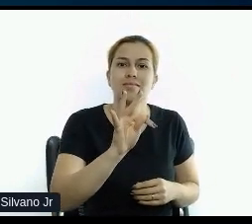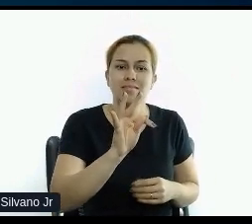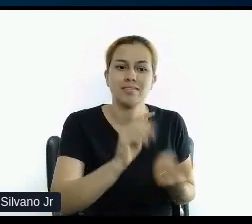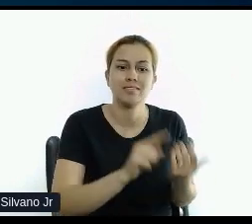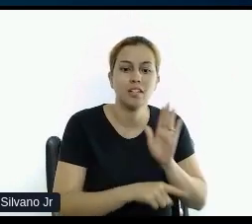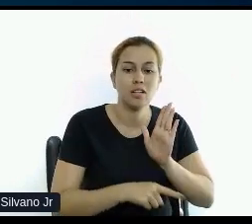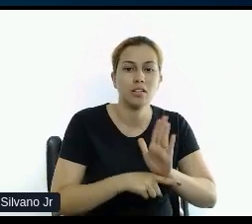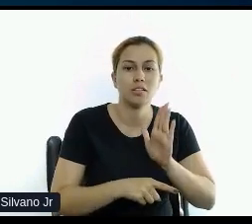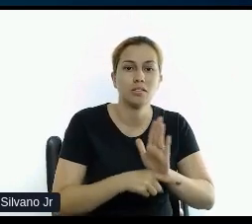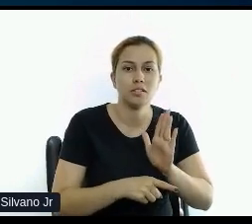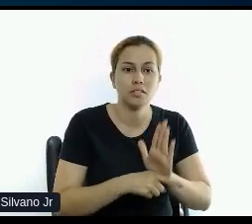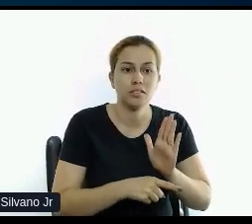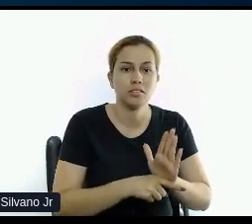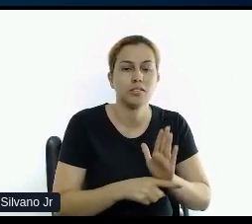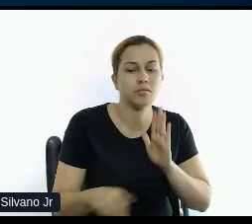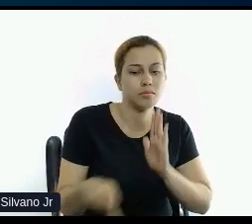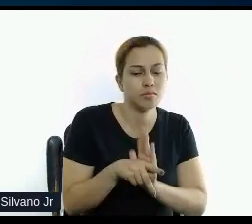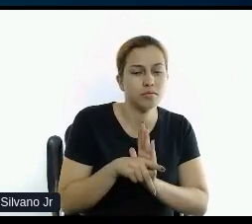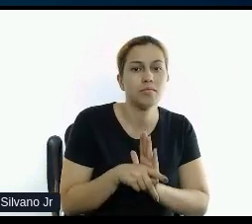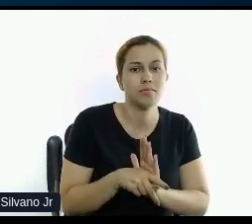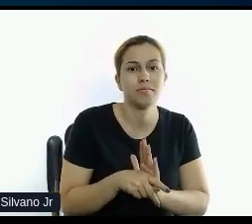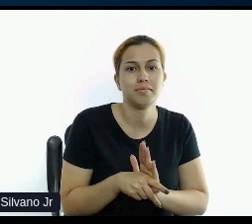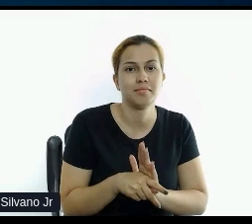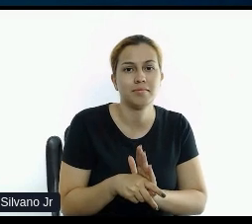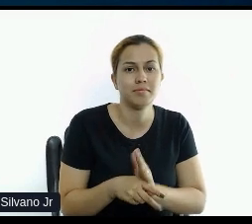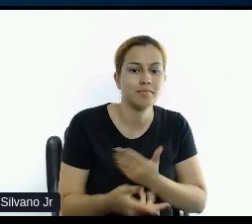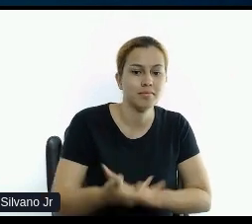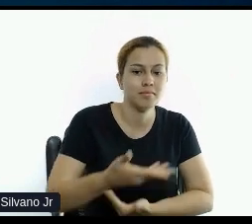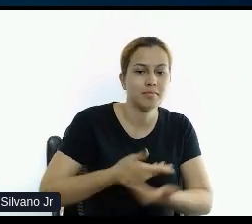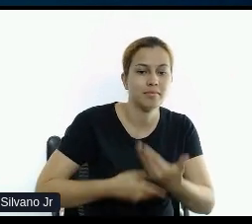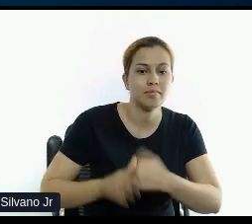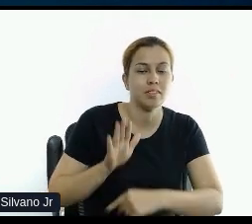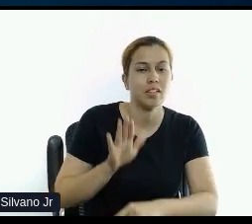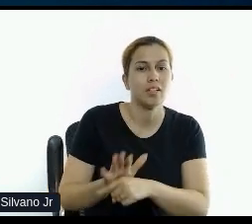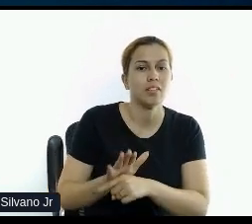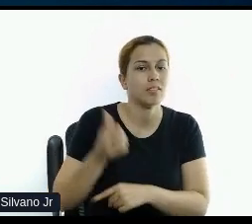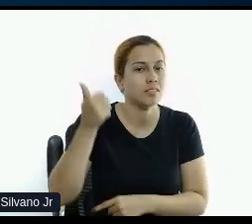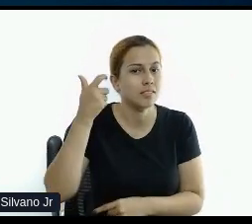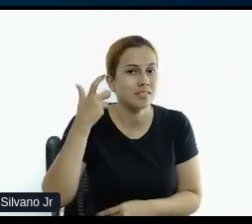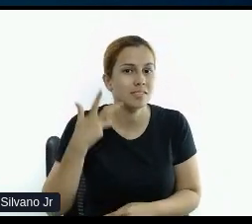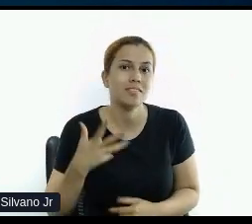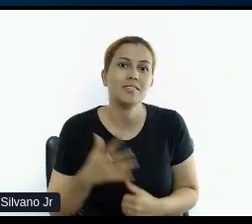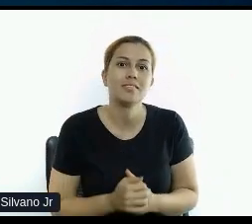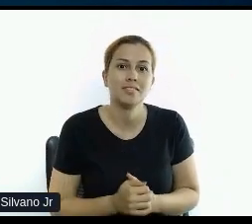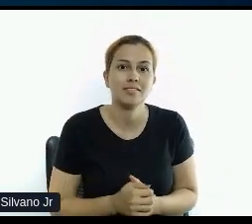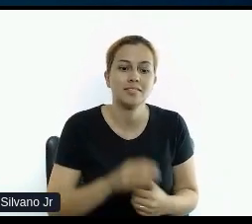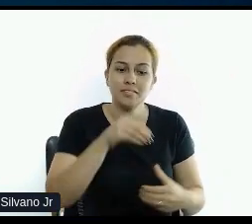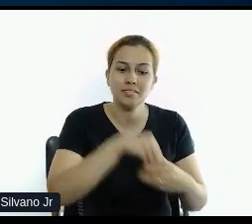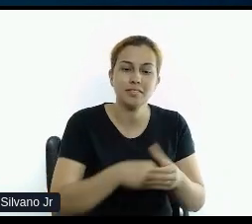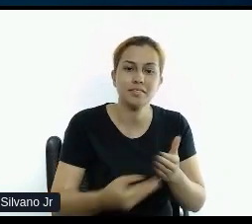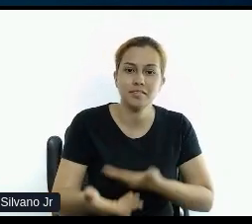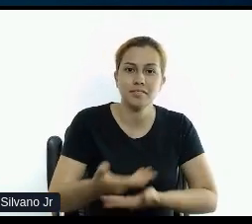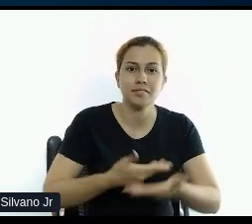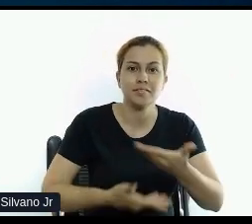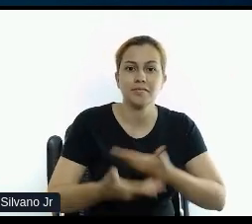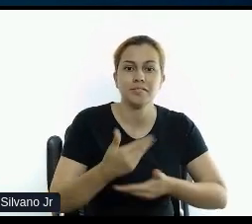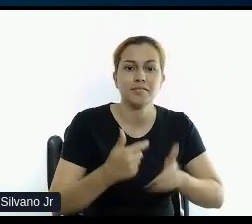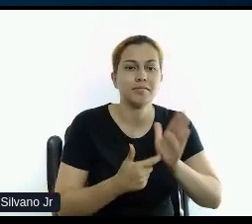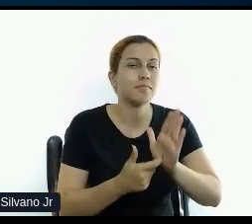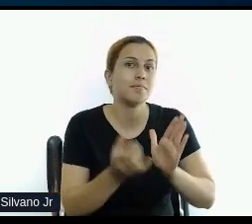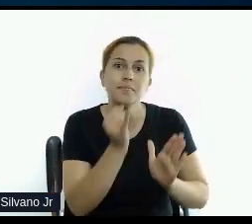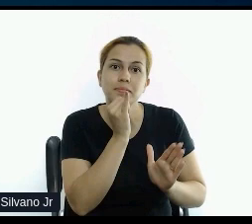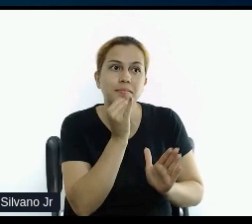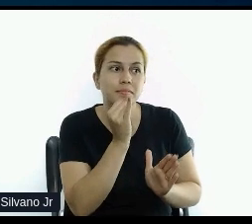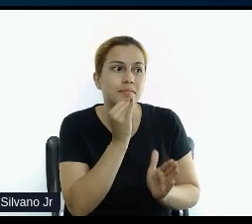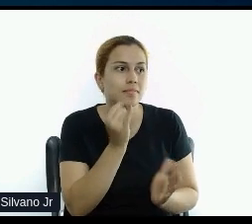um texto alternativo que vai descrever aquela imagem que eu lancei. Ele pega e lança lá, a ilustração de um dinossauro, e ele